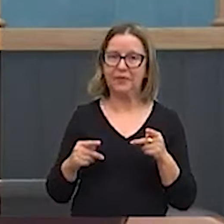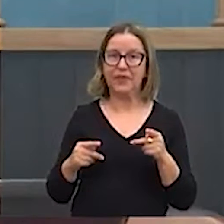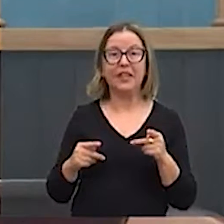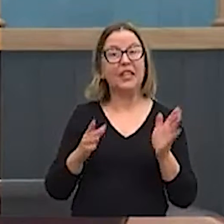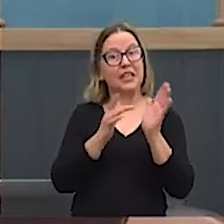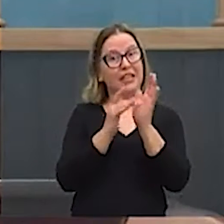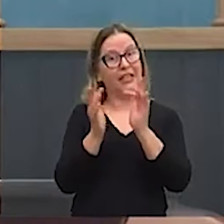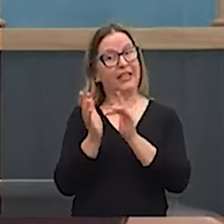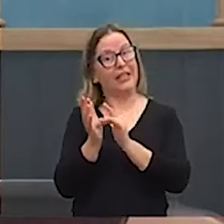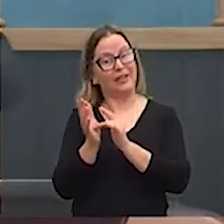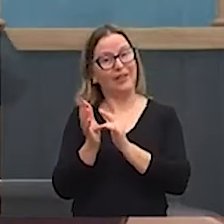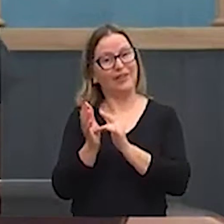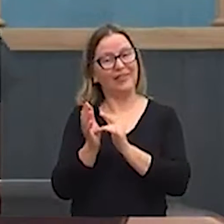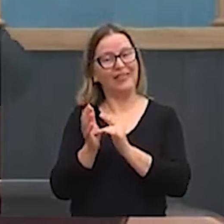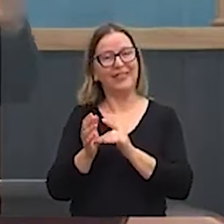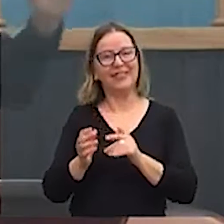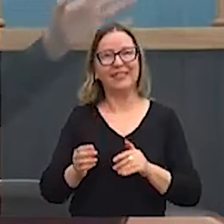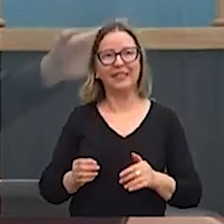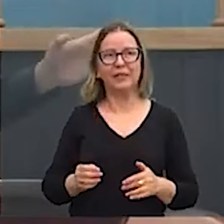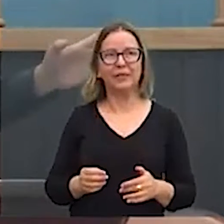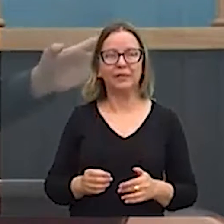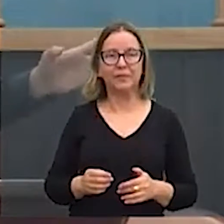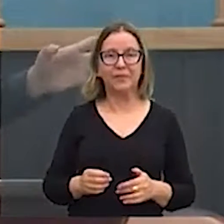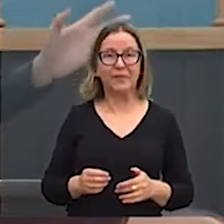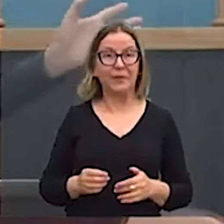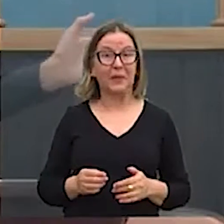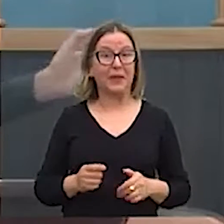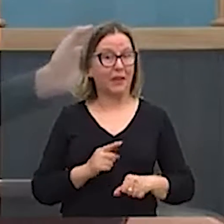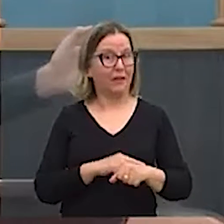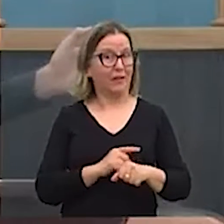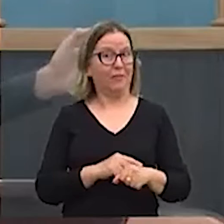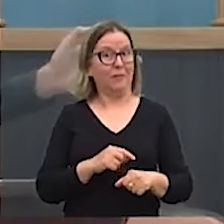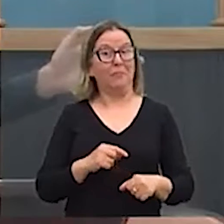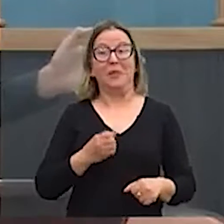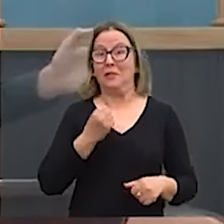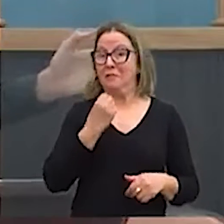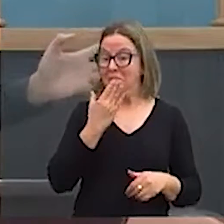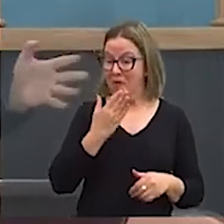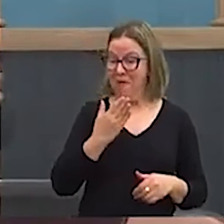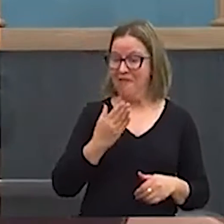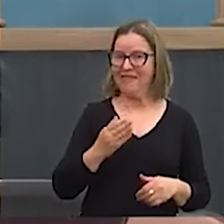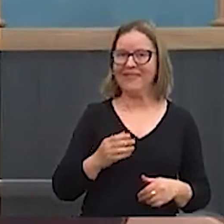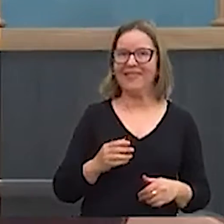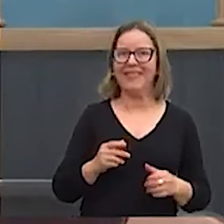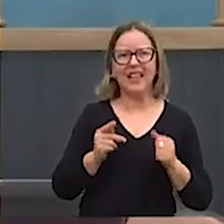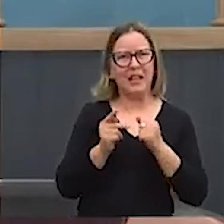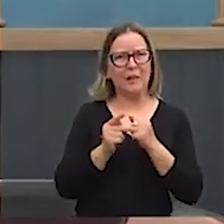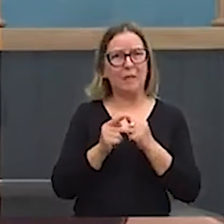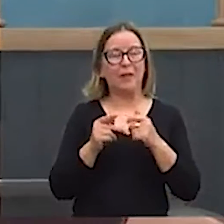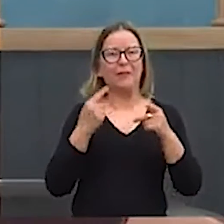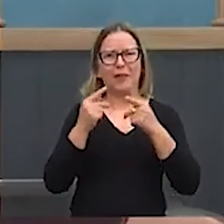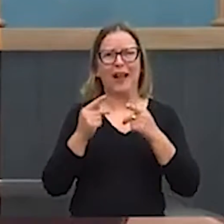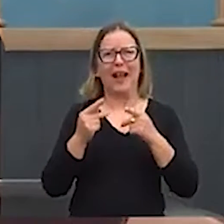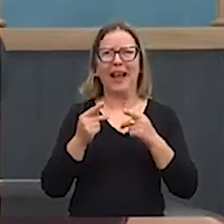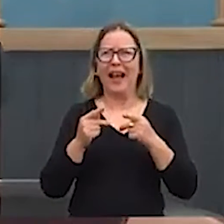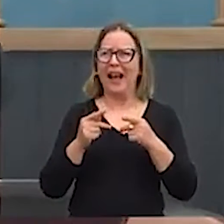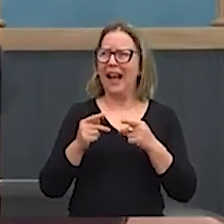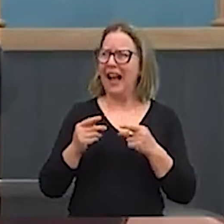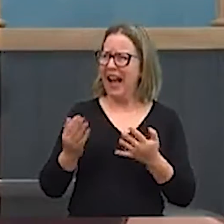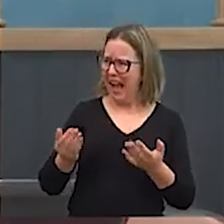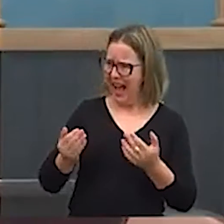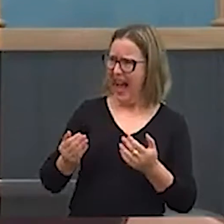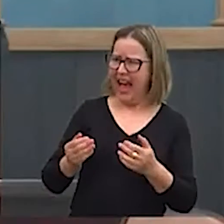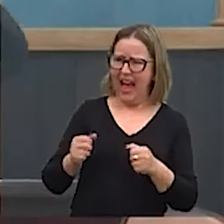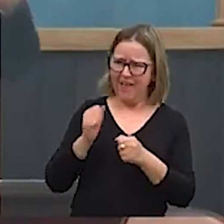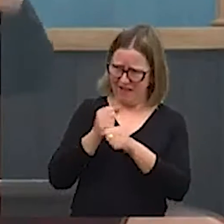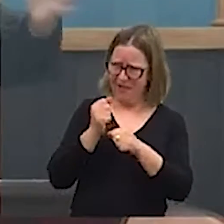Deus. E a coisa estava tão boa que Pedro chegou a dizer, né? Vamos fazer aqui 3 cabanas, 3 tendas,